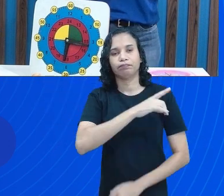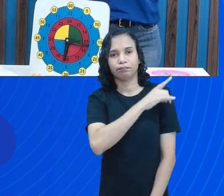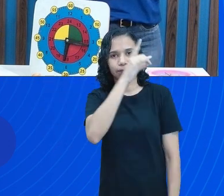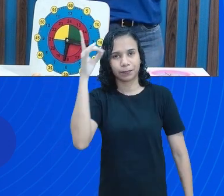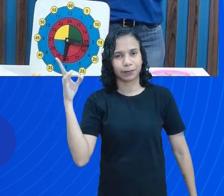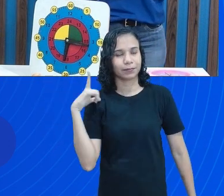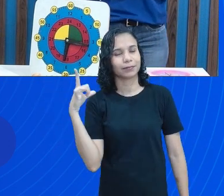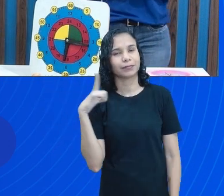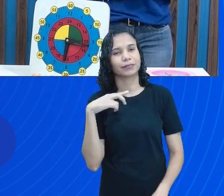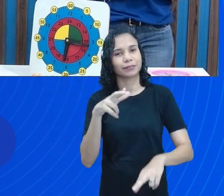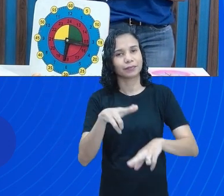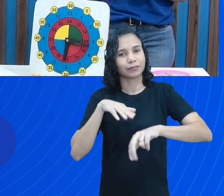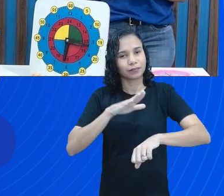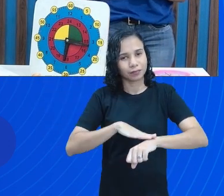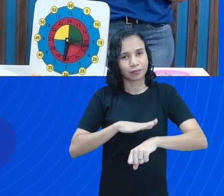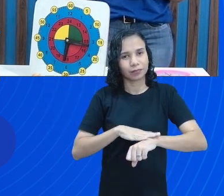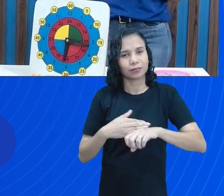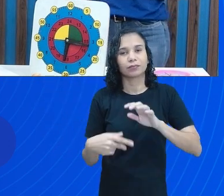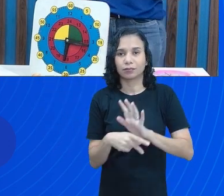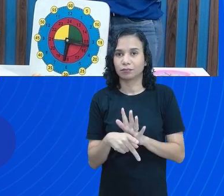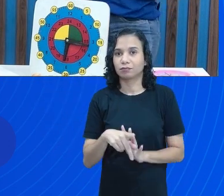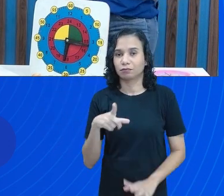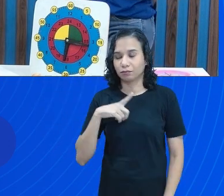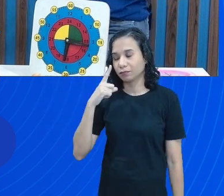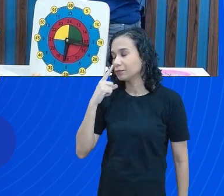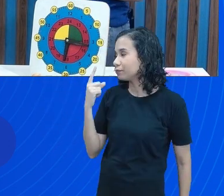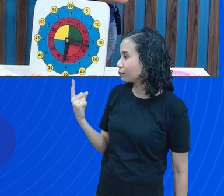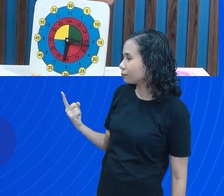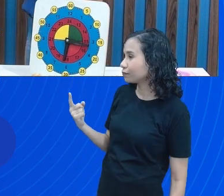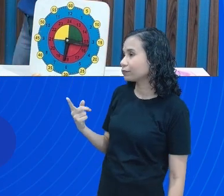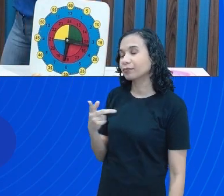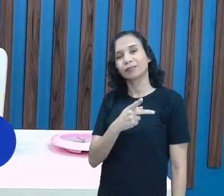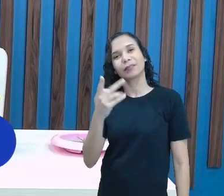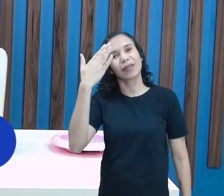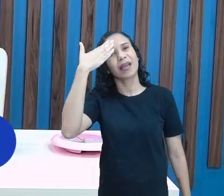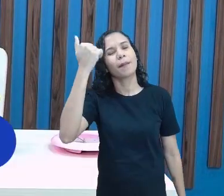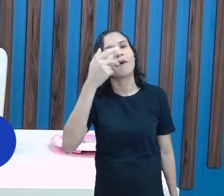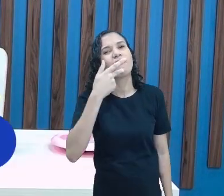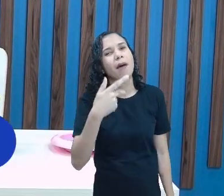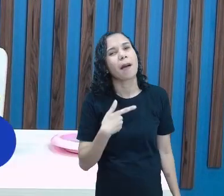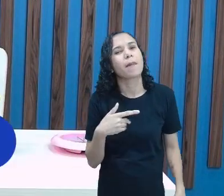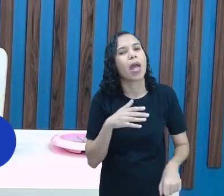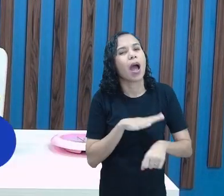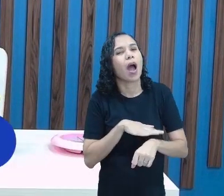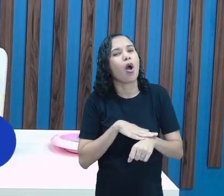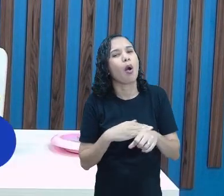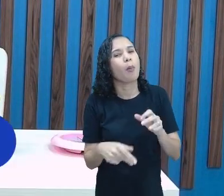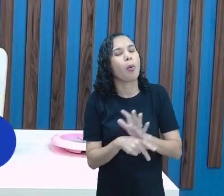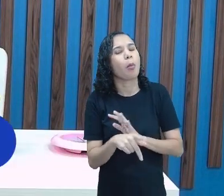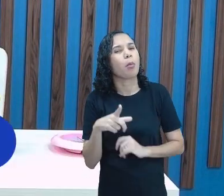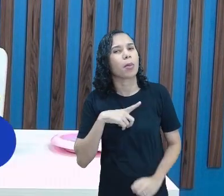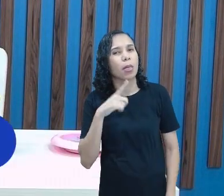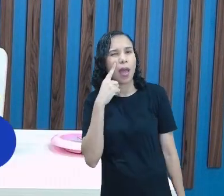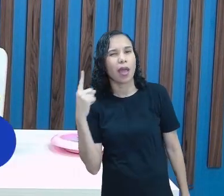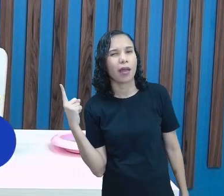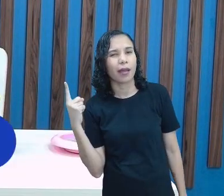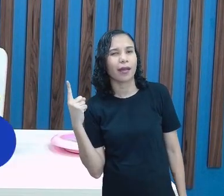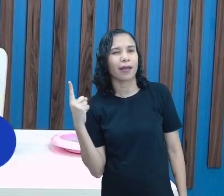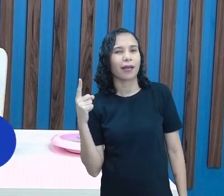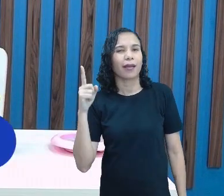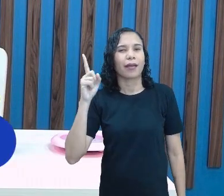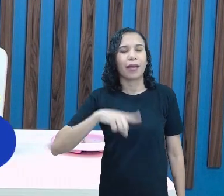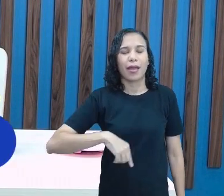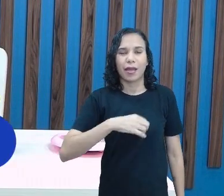Então, no relógio digital, ele marca exatamente assim. Vocês sabem me dizer que horas esse relógio está marcando?